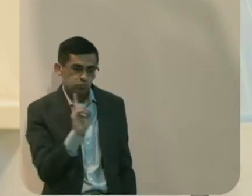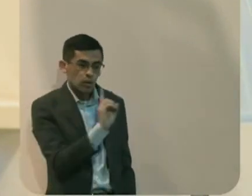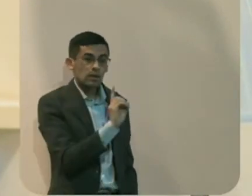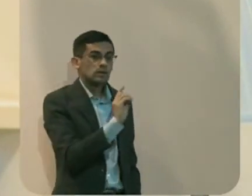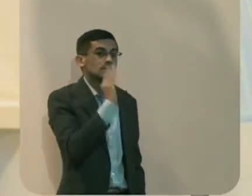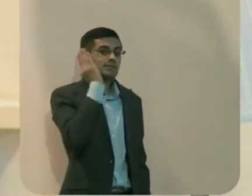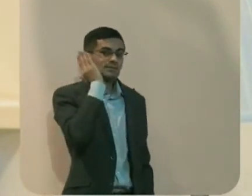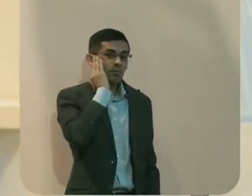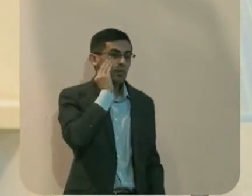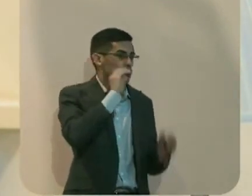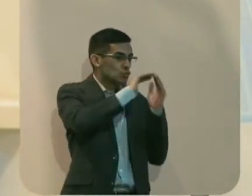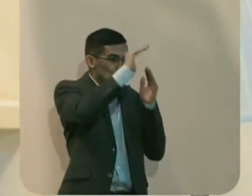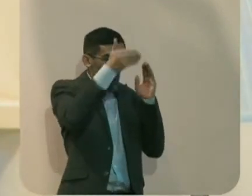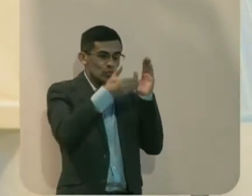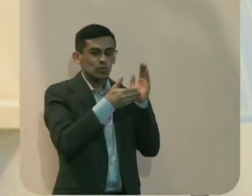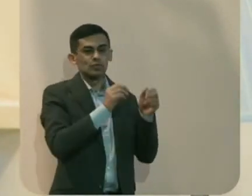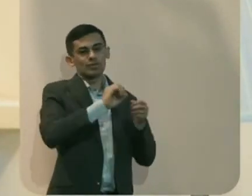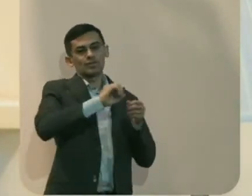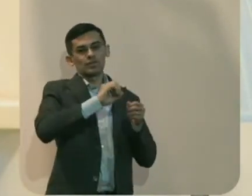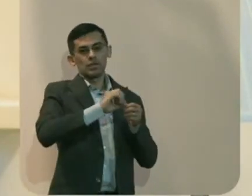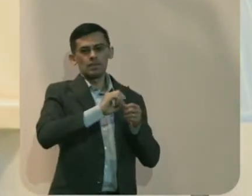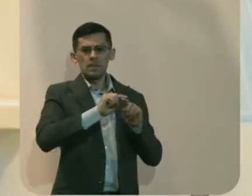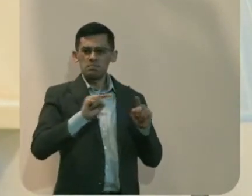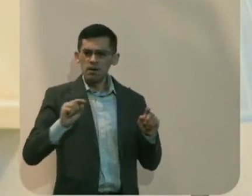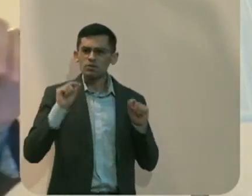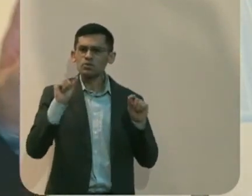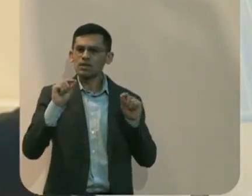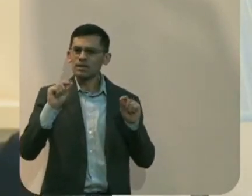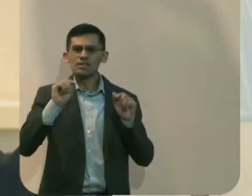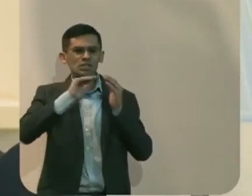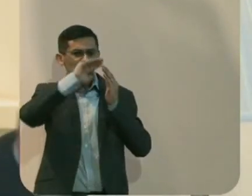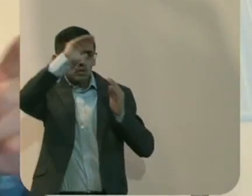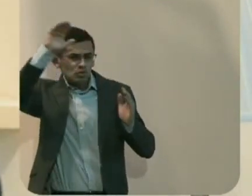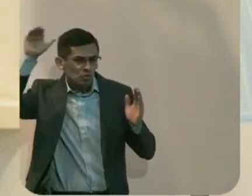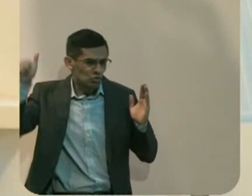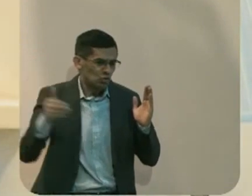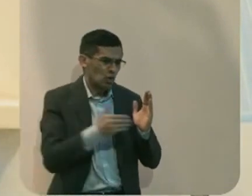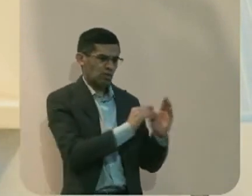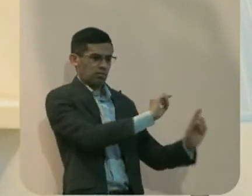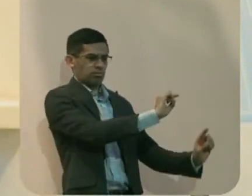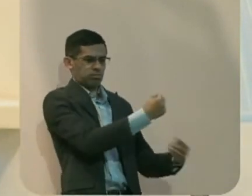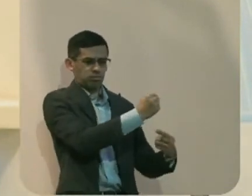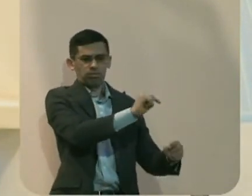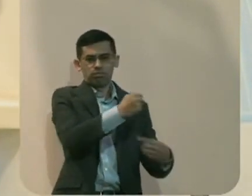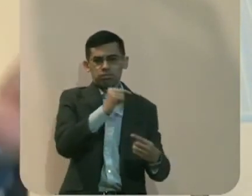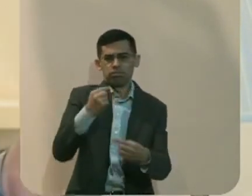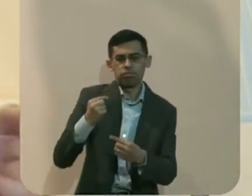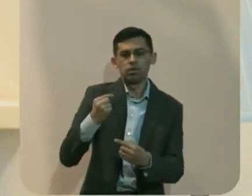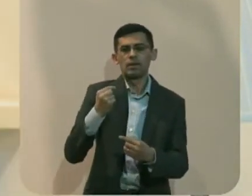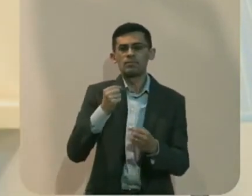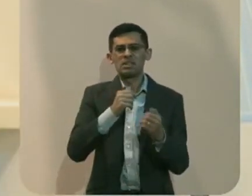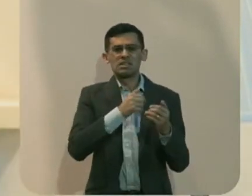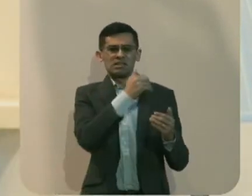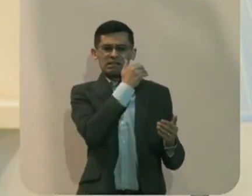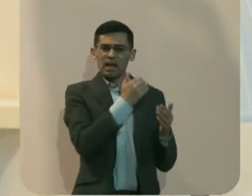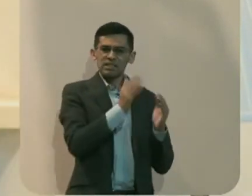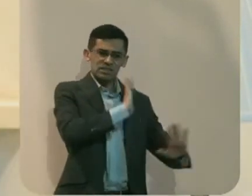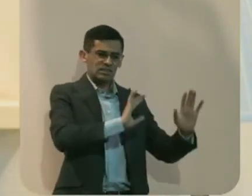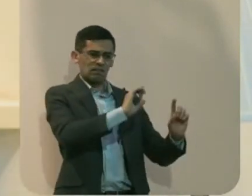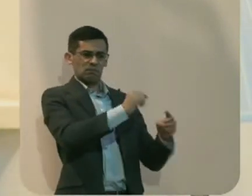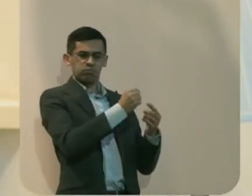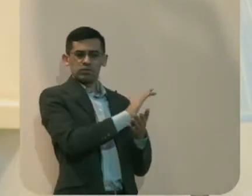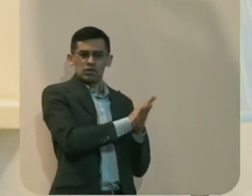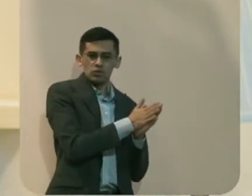que fazer. E o interessante é que, apesar de todos os inimigos dele tentarem tantas vezes